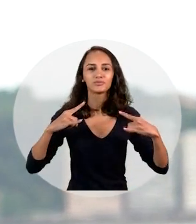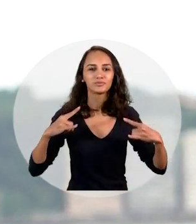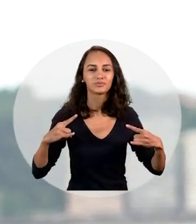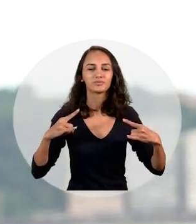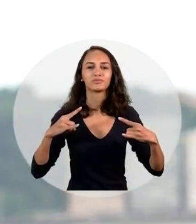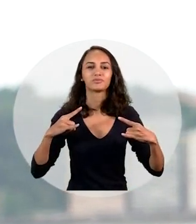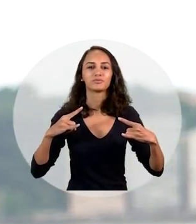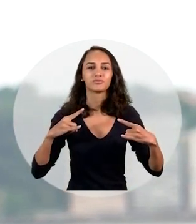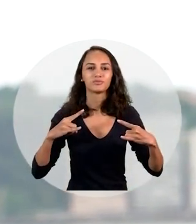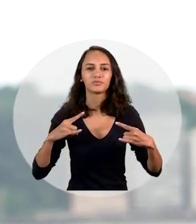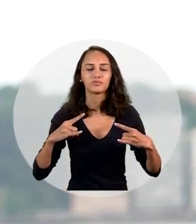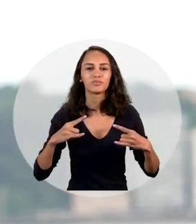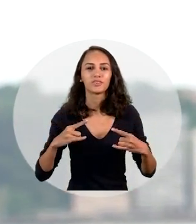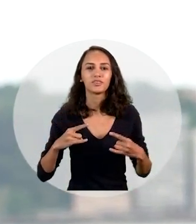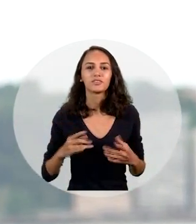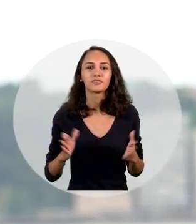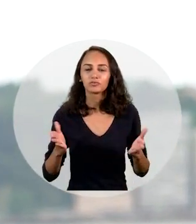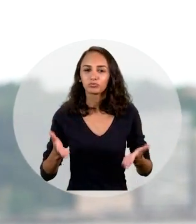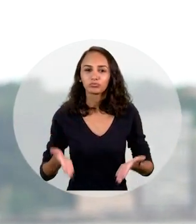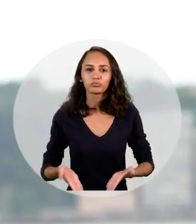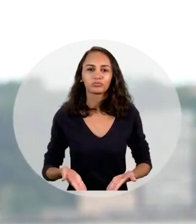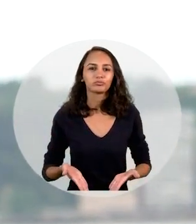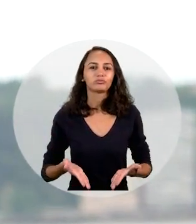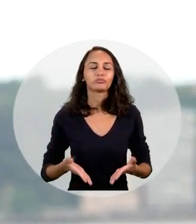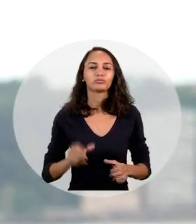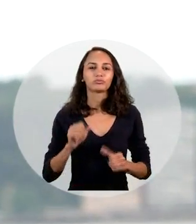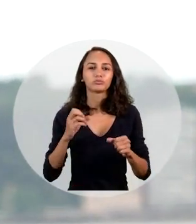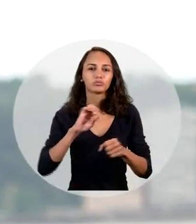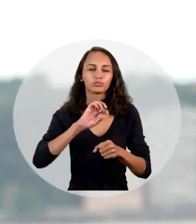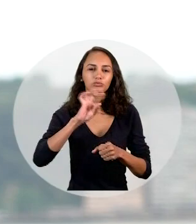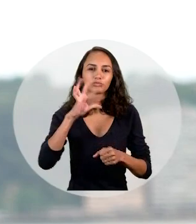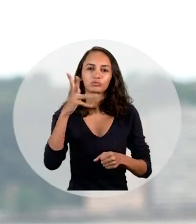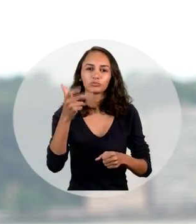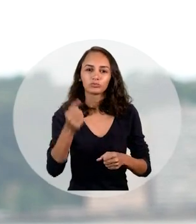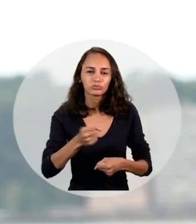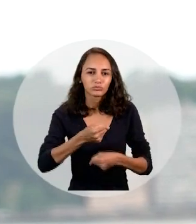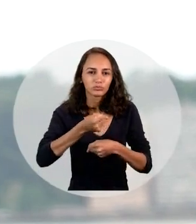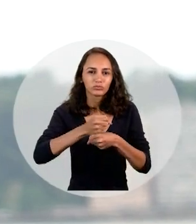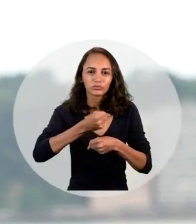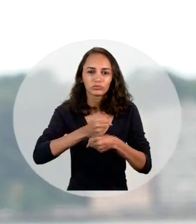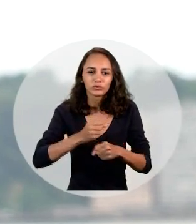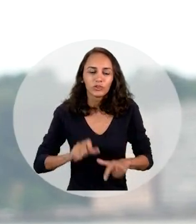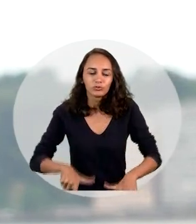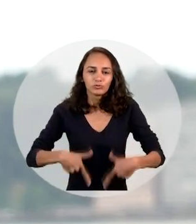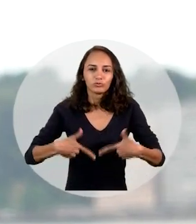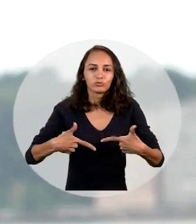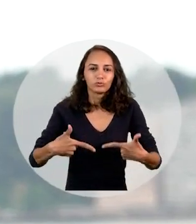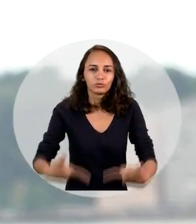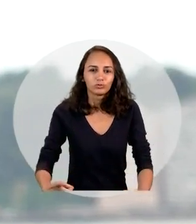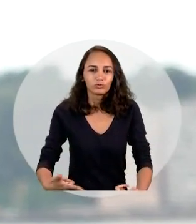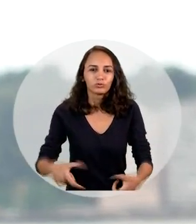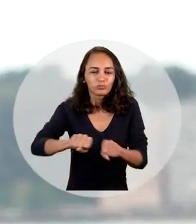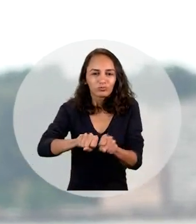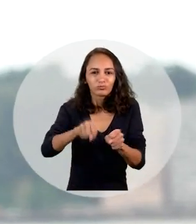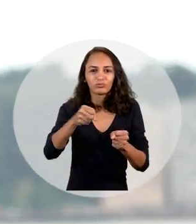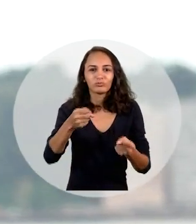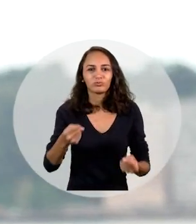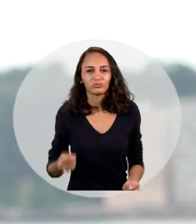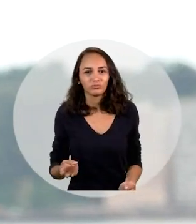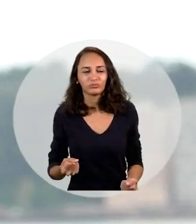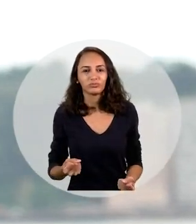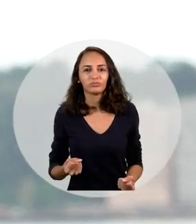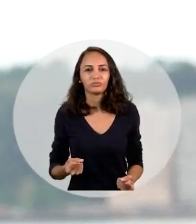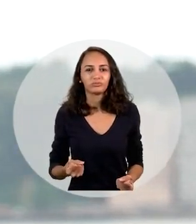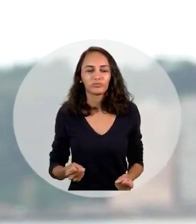como que a cidade estava, vendo, né, tudo aquilo que tinha sido construído com muita luta,